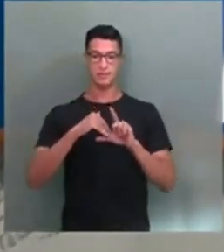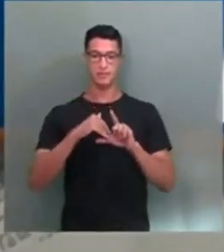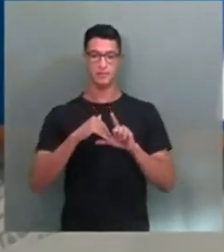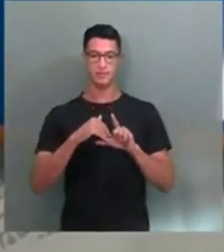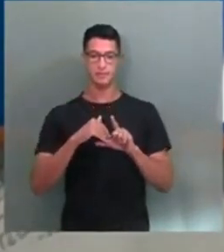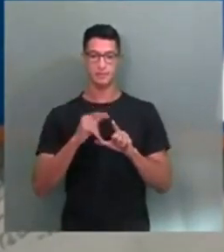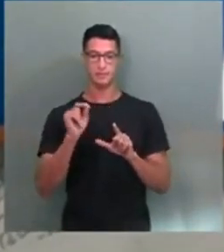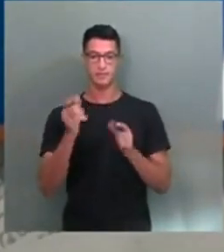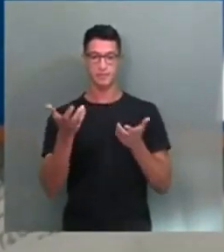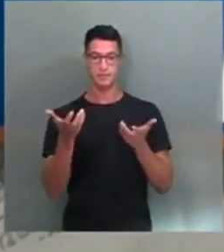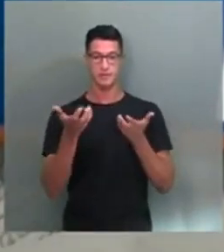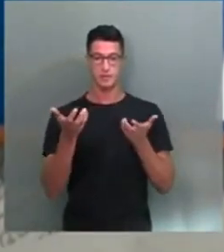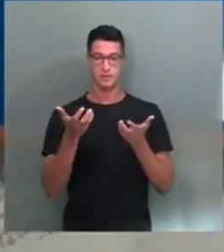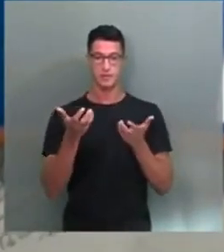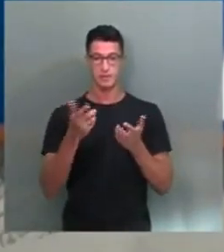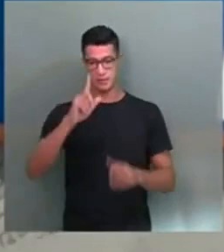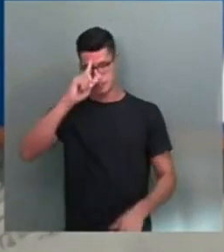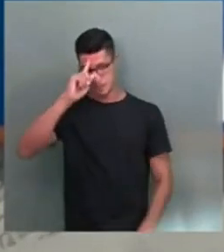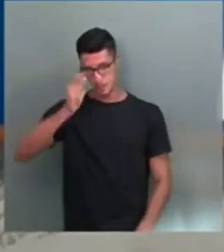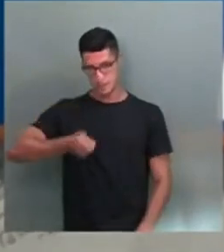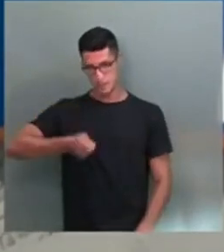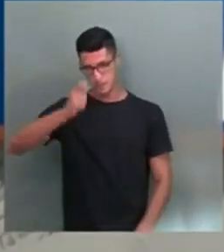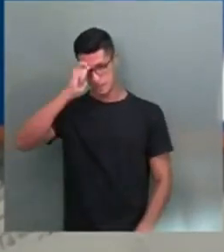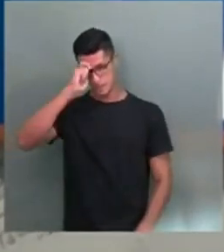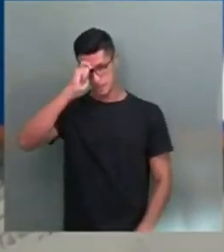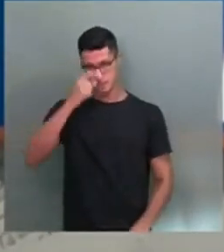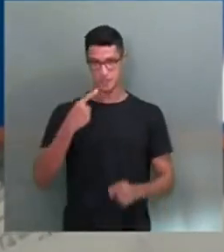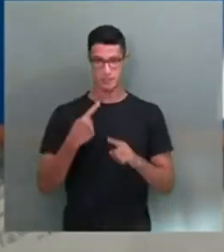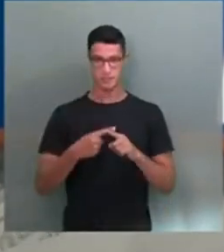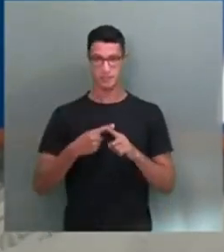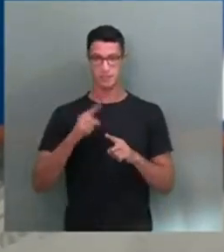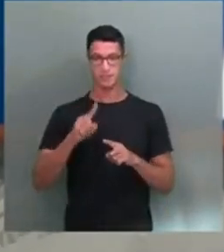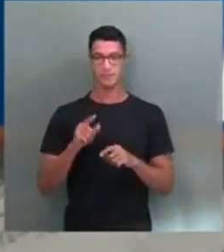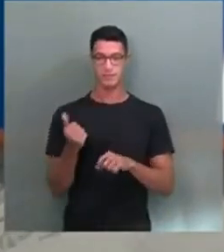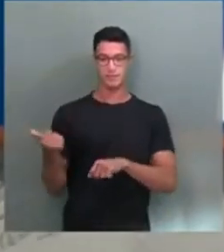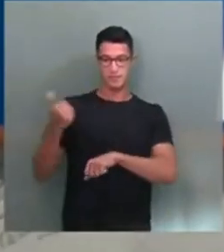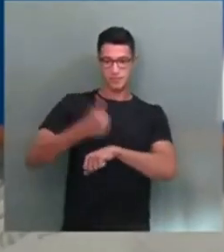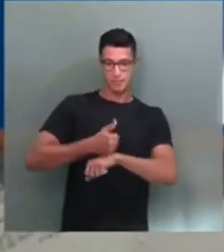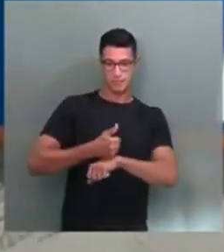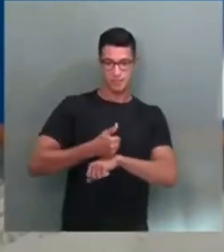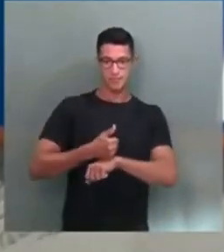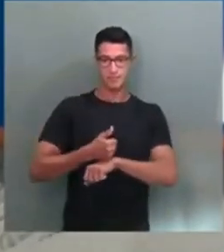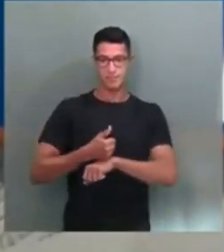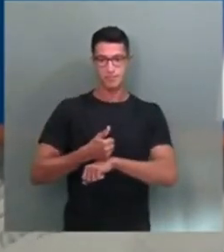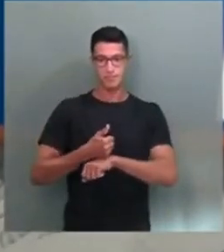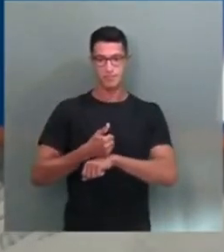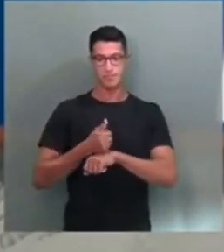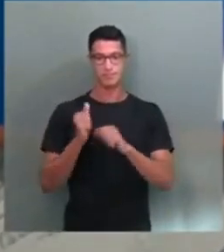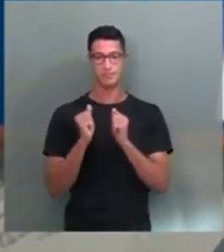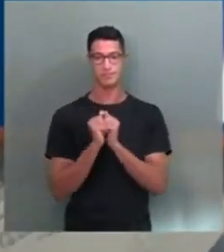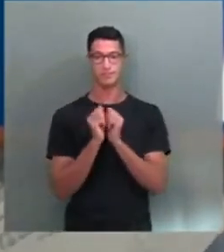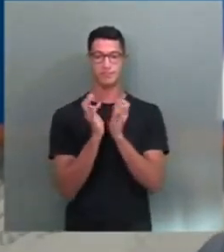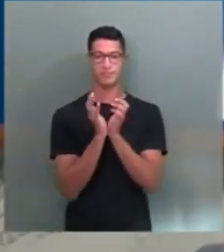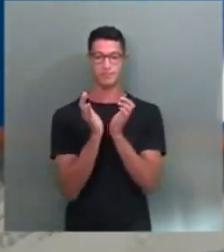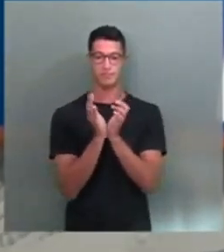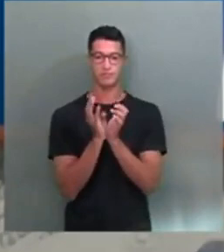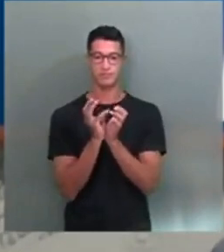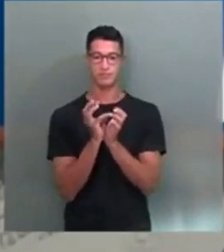e que eu quero homenagear, porque me substituíram, juntamente com suas equipes,